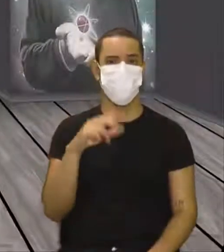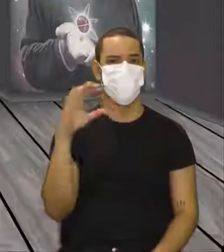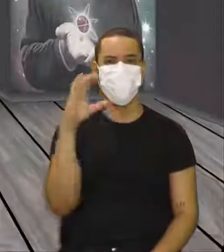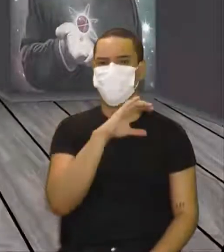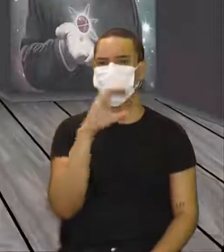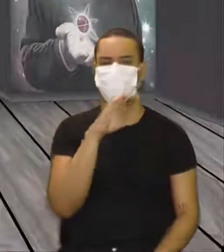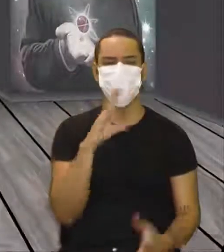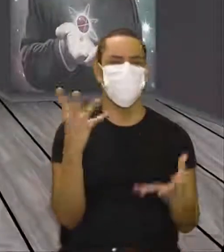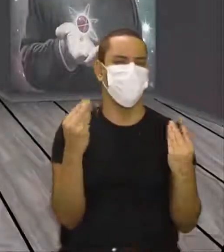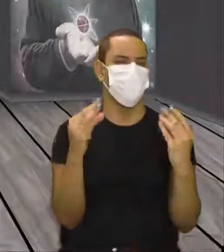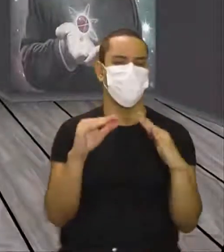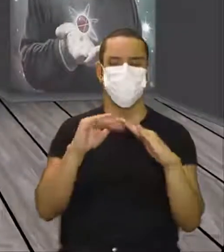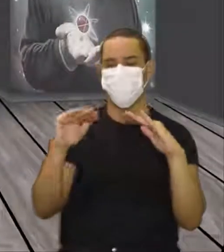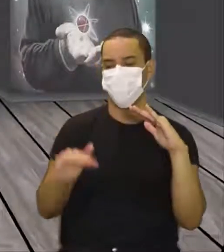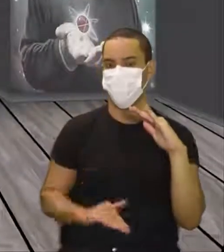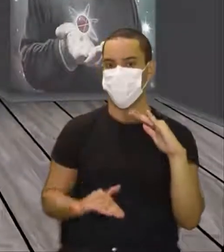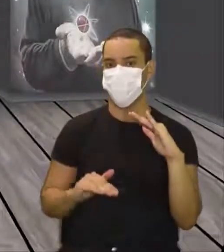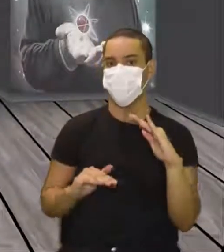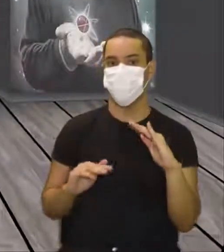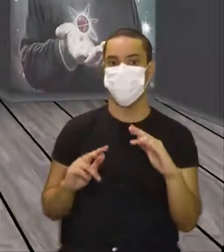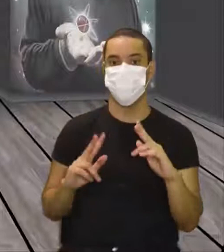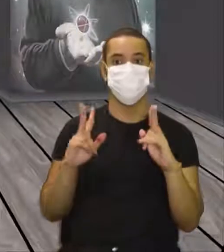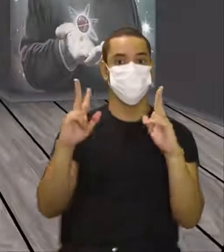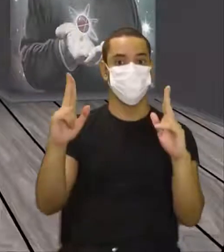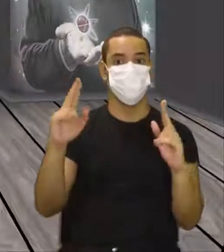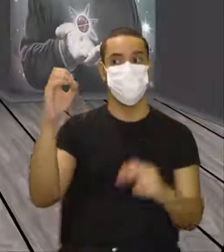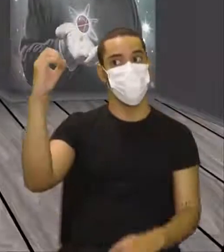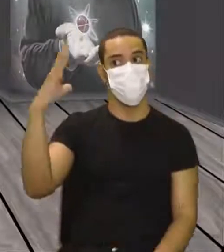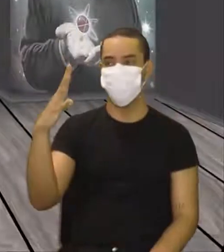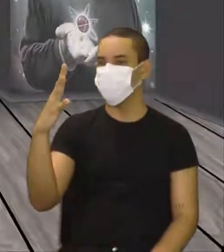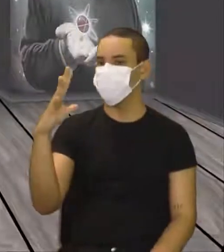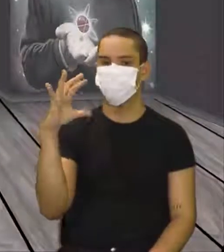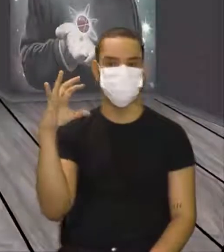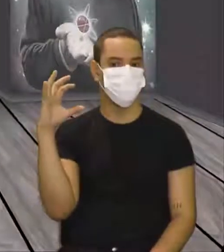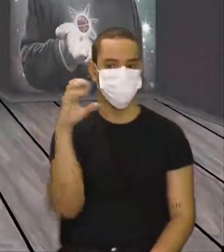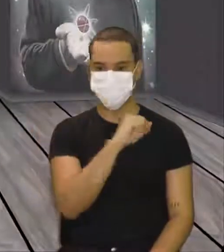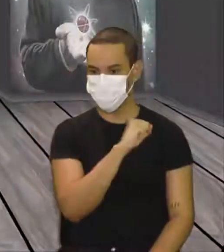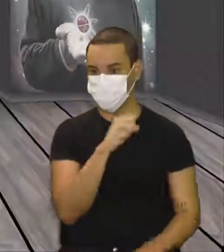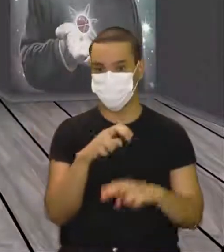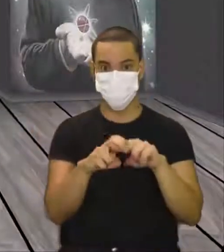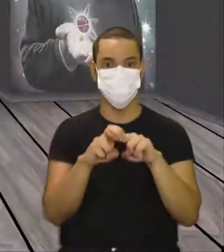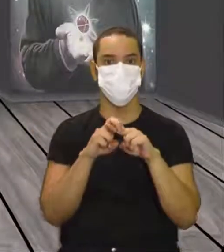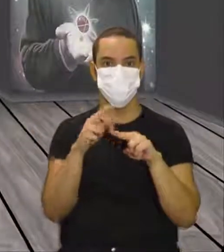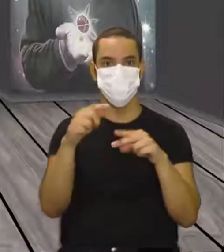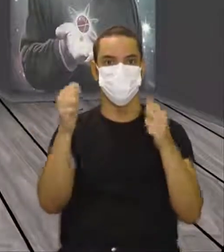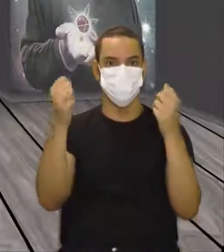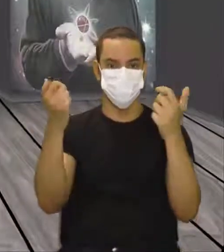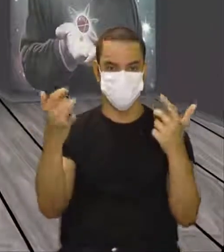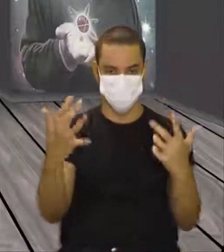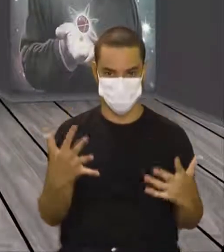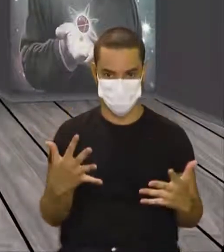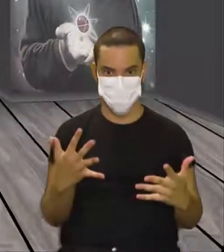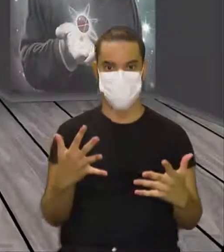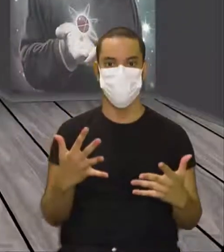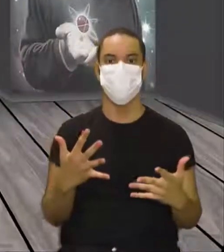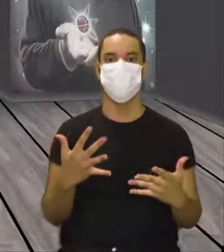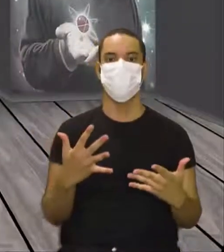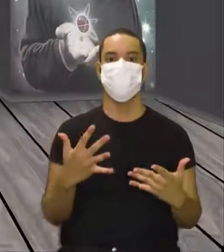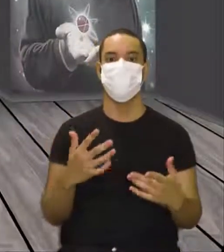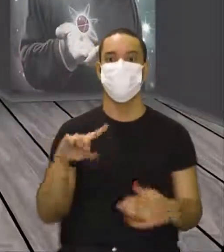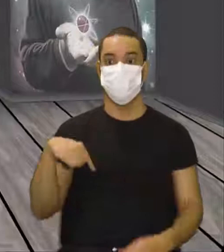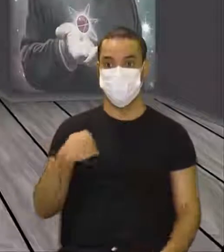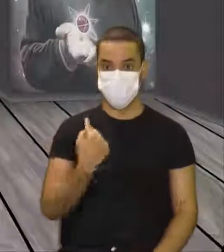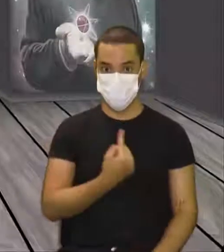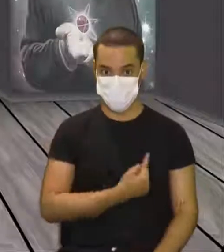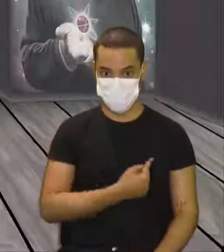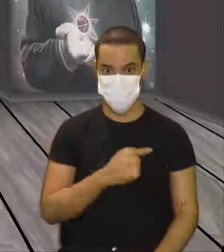muito, muito baixa em relação à velocidade da luz, tá? Então é isso que está falando. A física clássica serve para o dia a dia